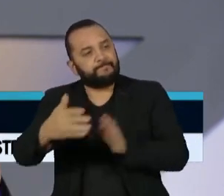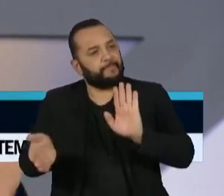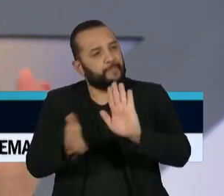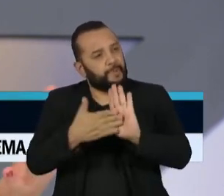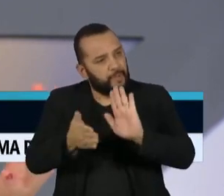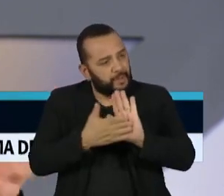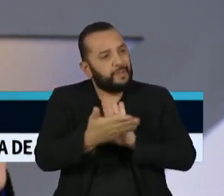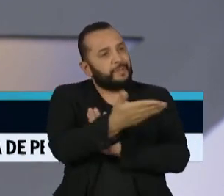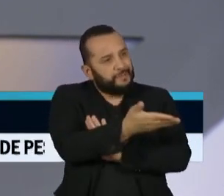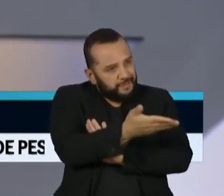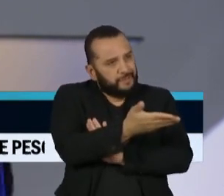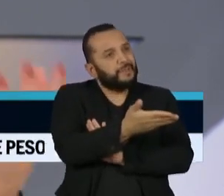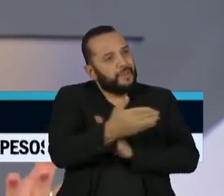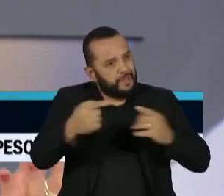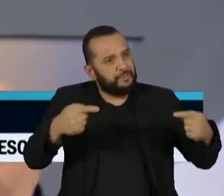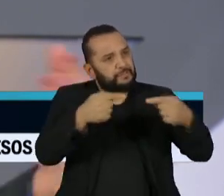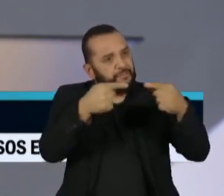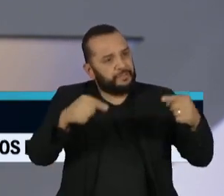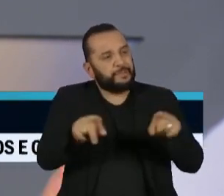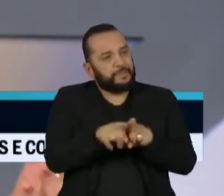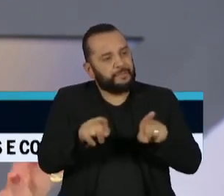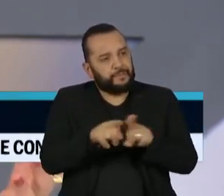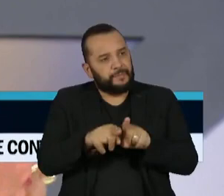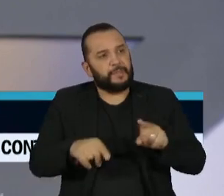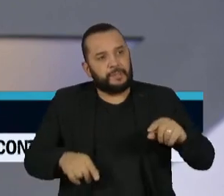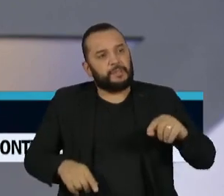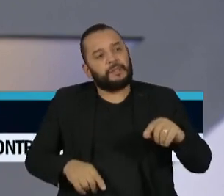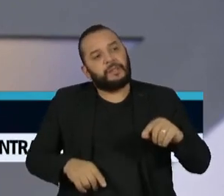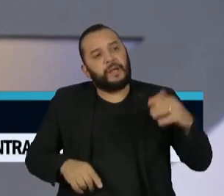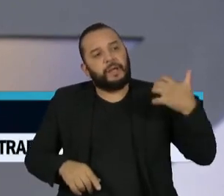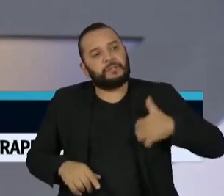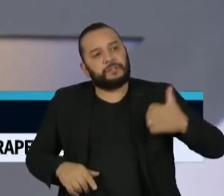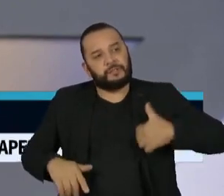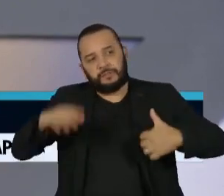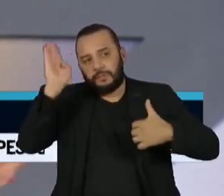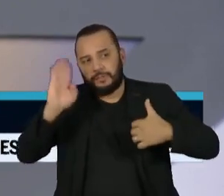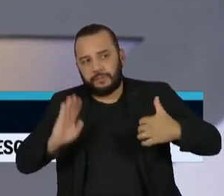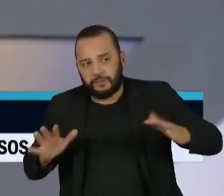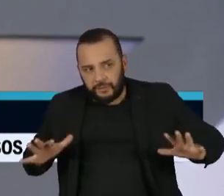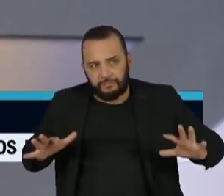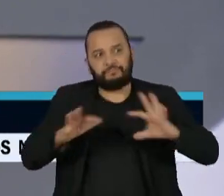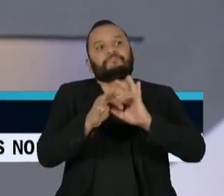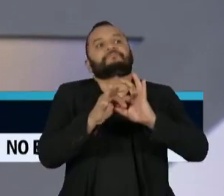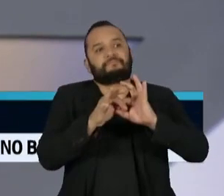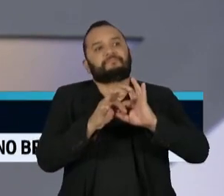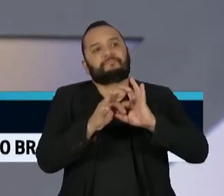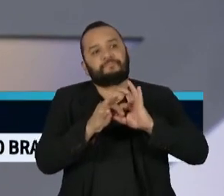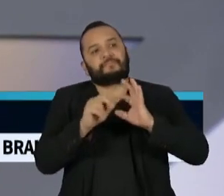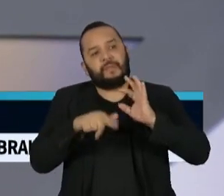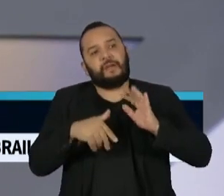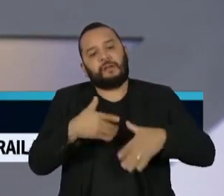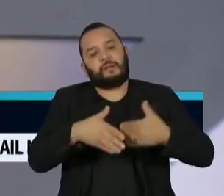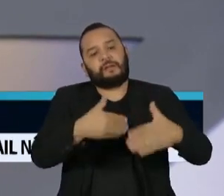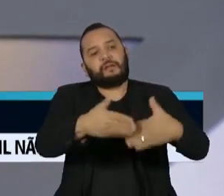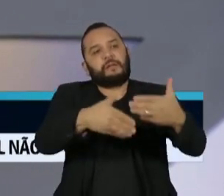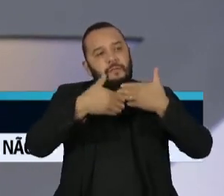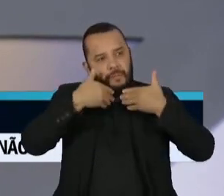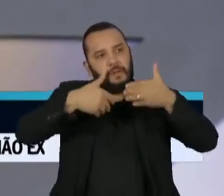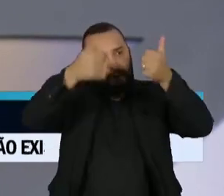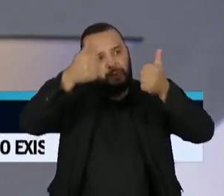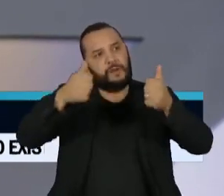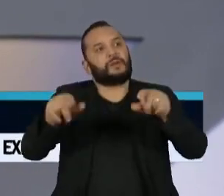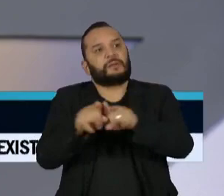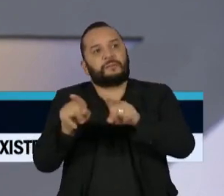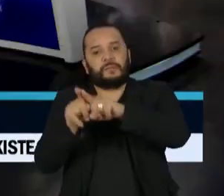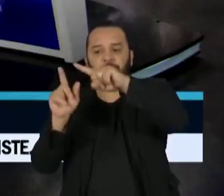e a própria aliança Brasil-Argentina e também um caminho melhor no próprio